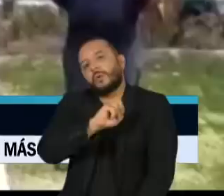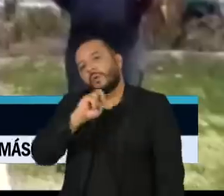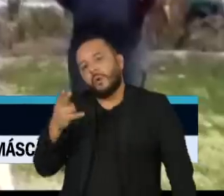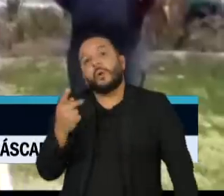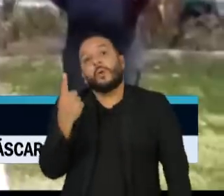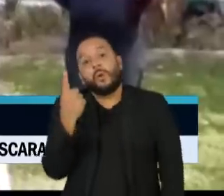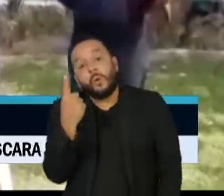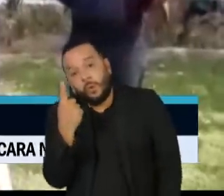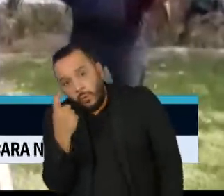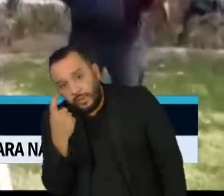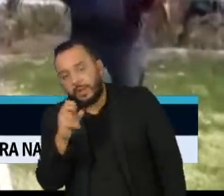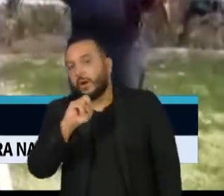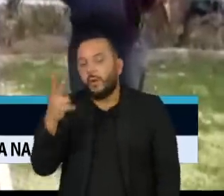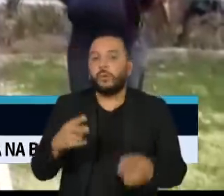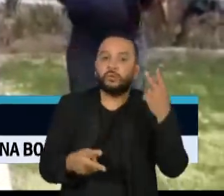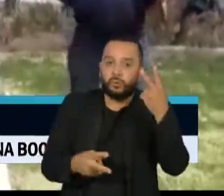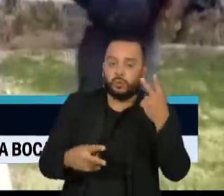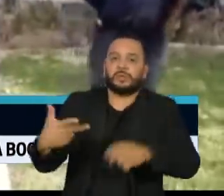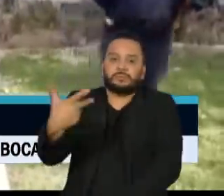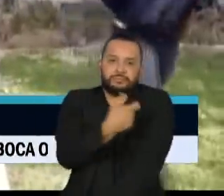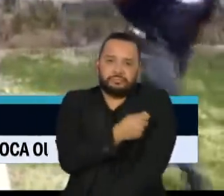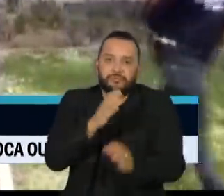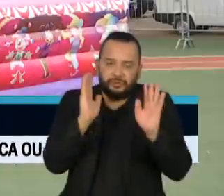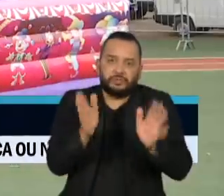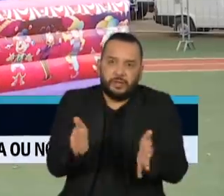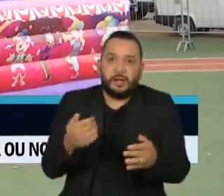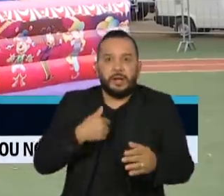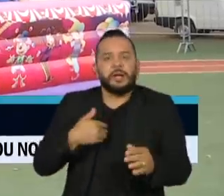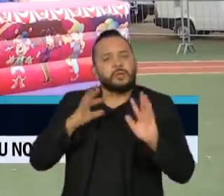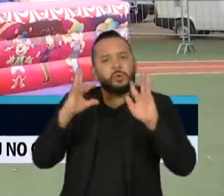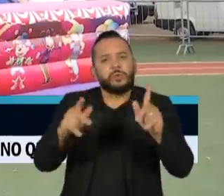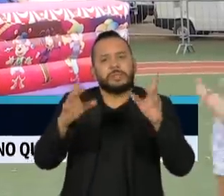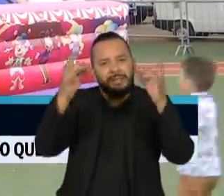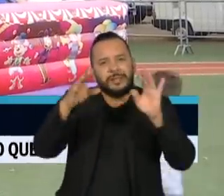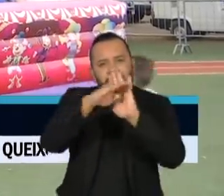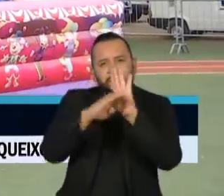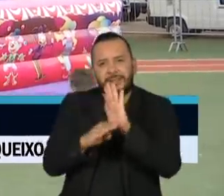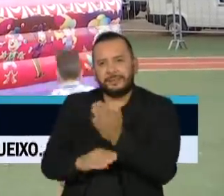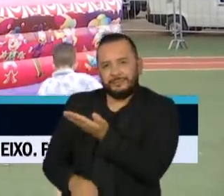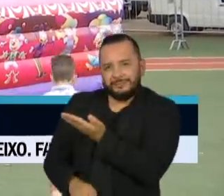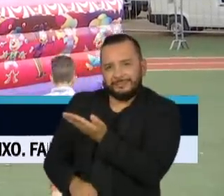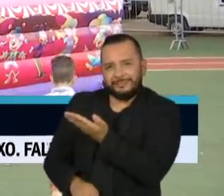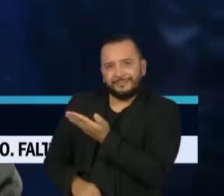contra a Covid-19. A programação completa você confere no site da Prefeitura.